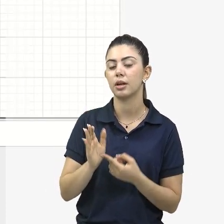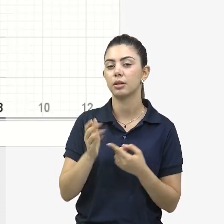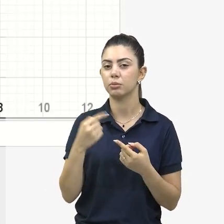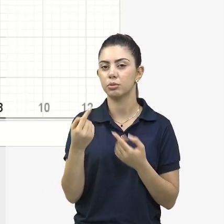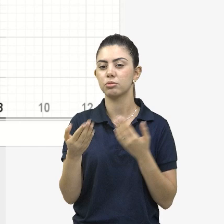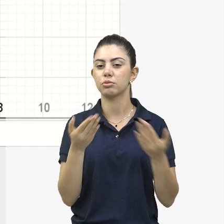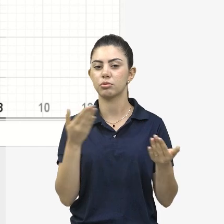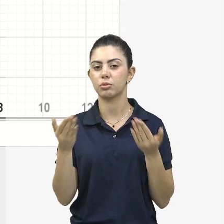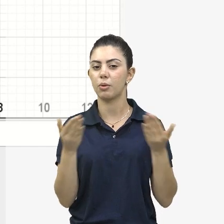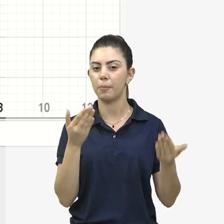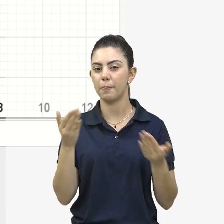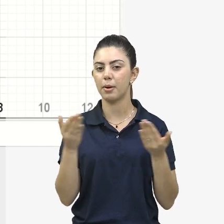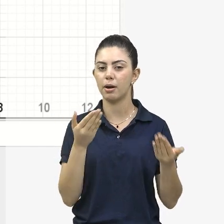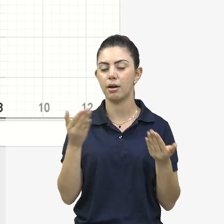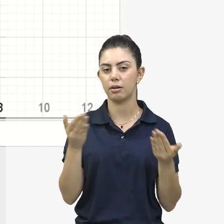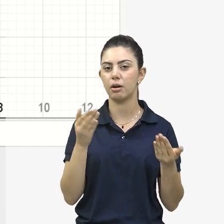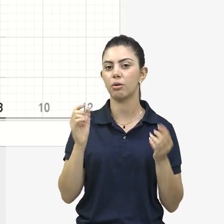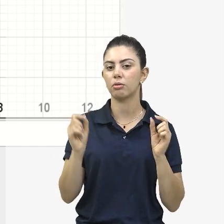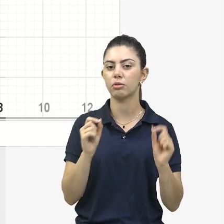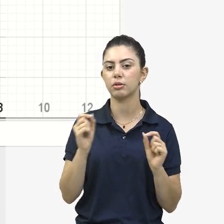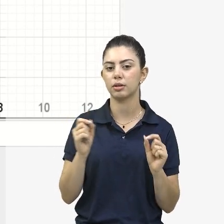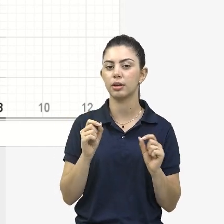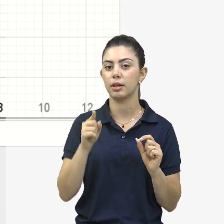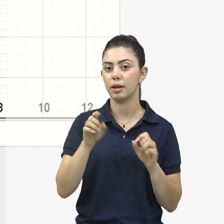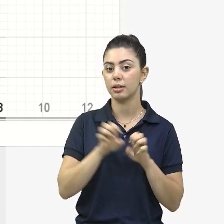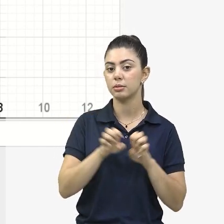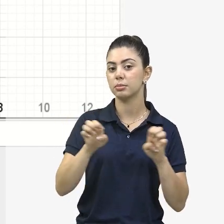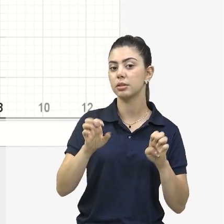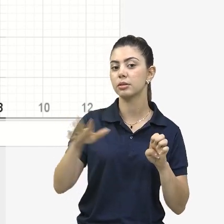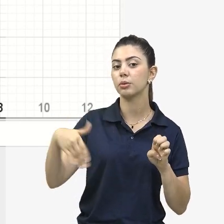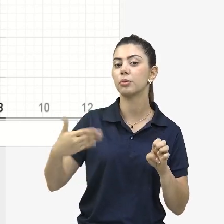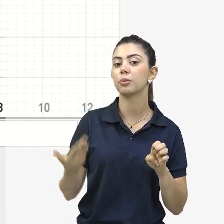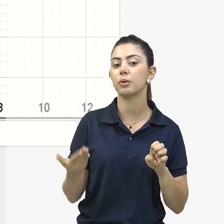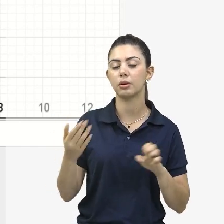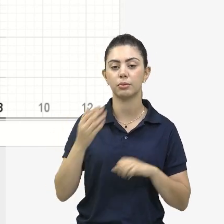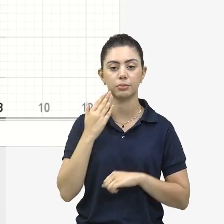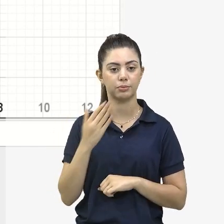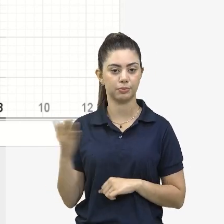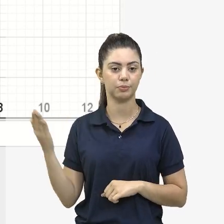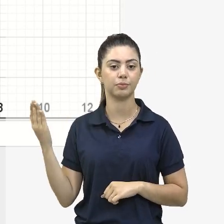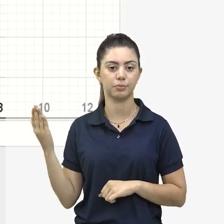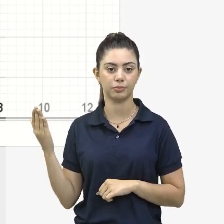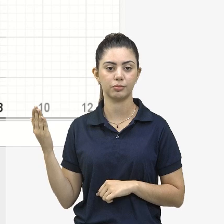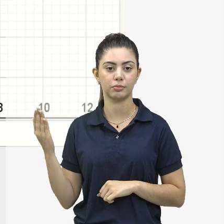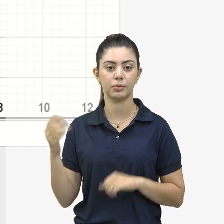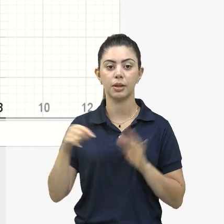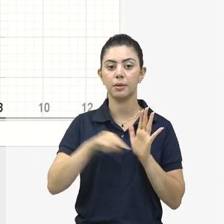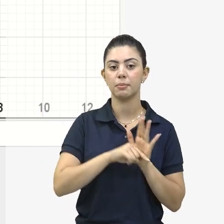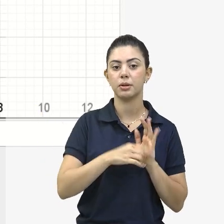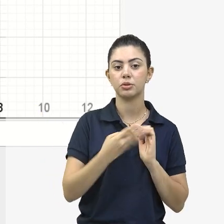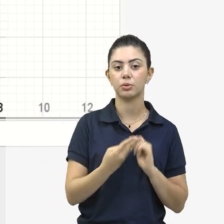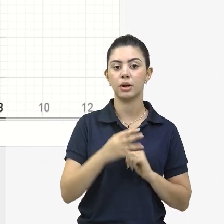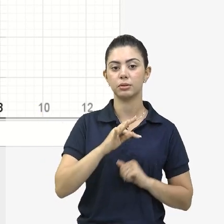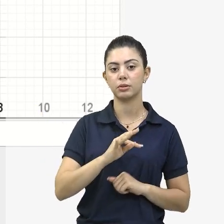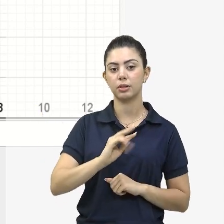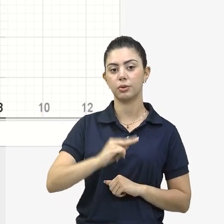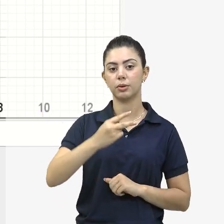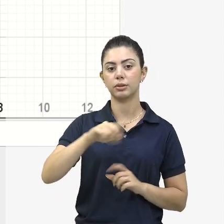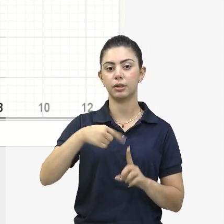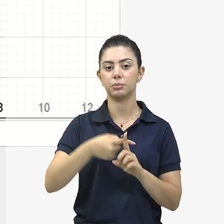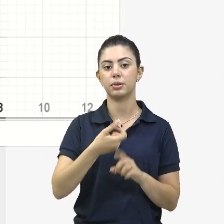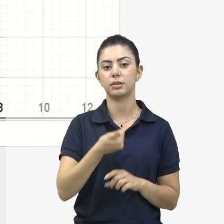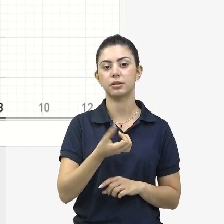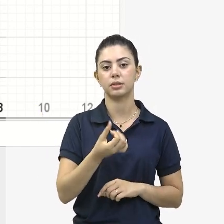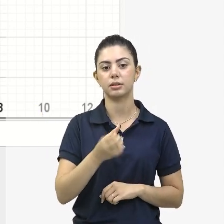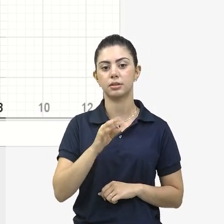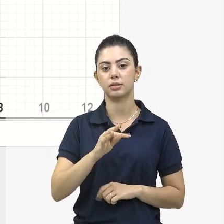aqui, a expressão é essa daqui, ó. menos 4t ao quadrado, né? Mais 16t,